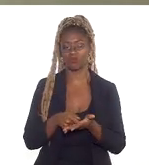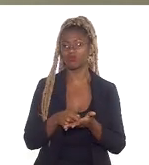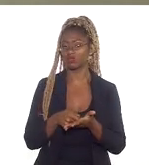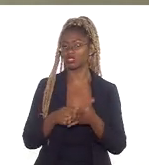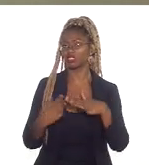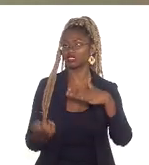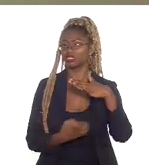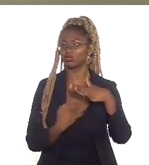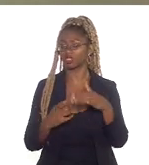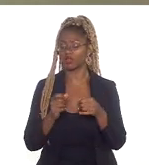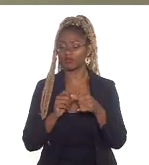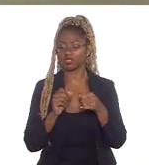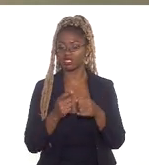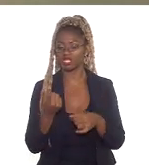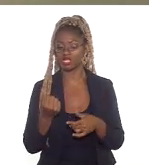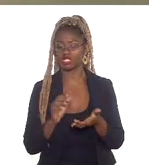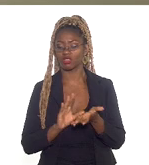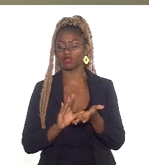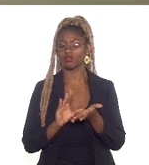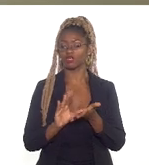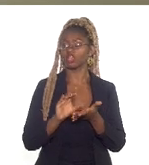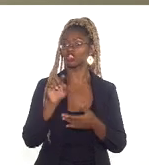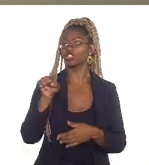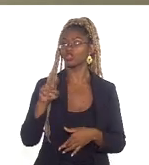a fazer esse investimento